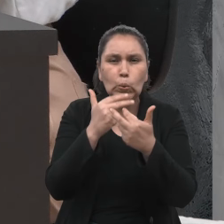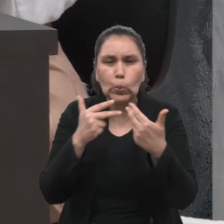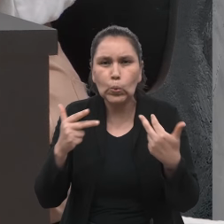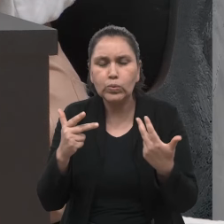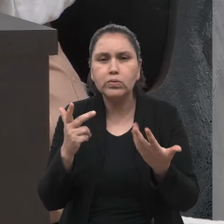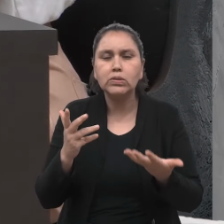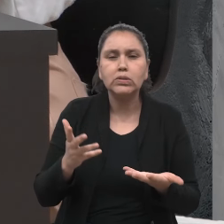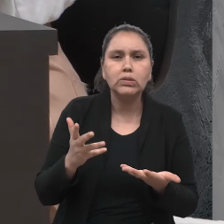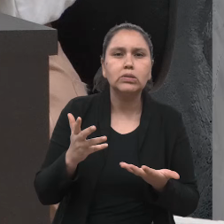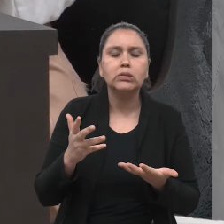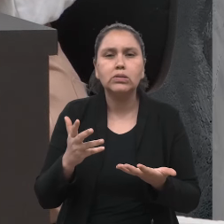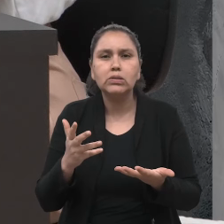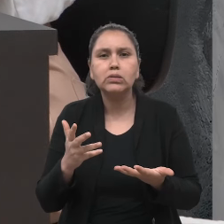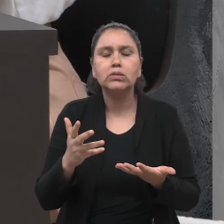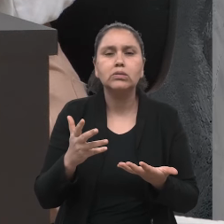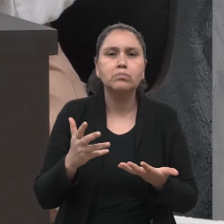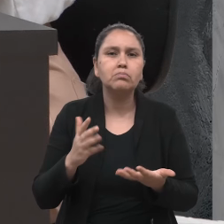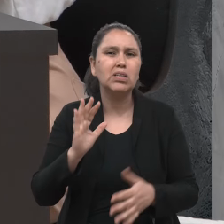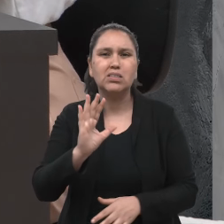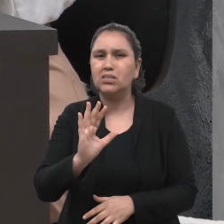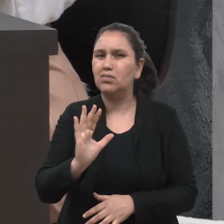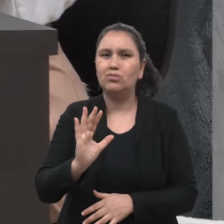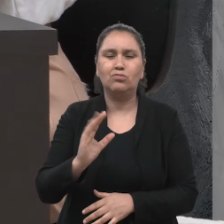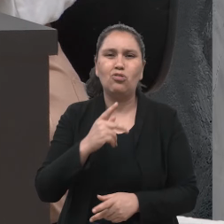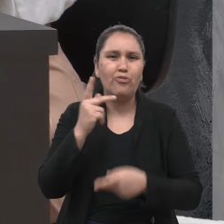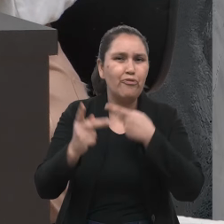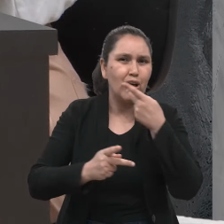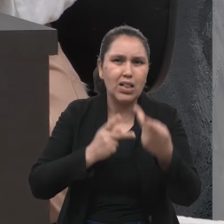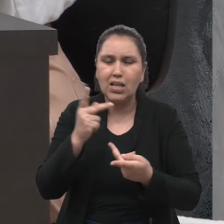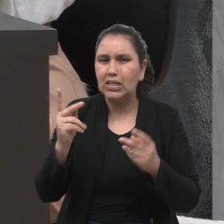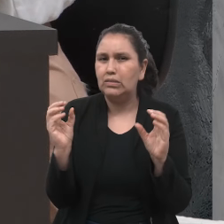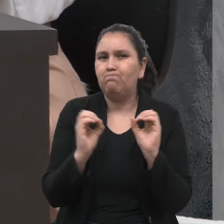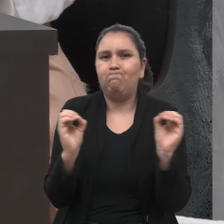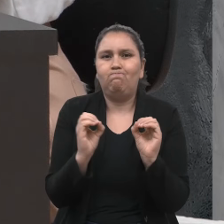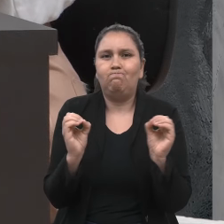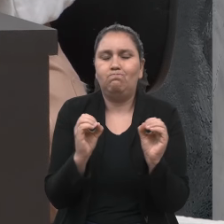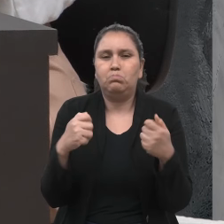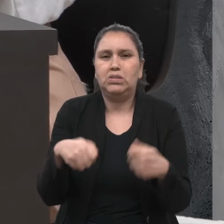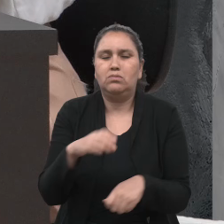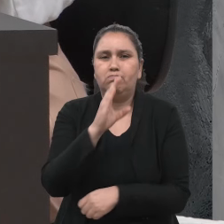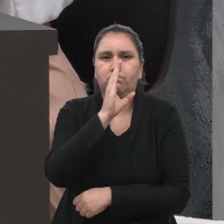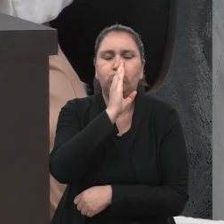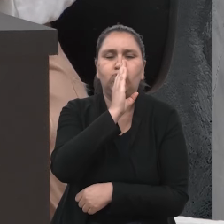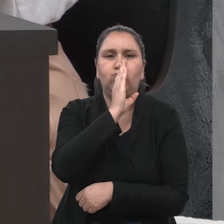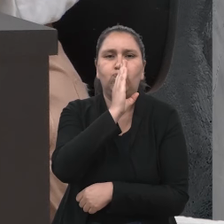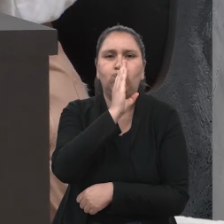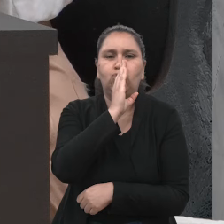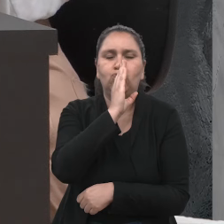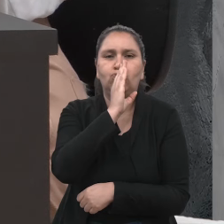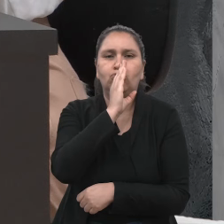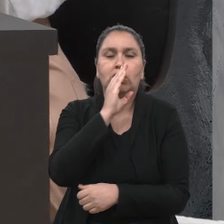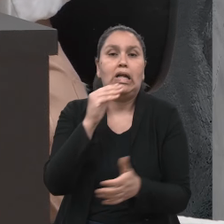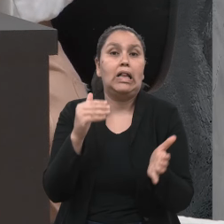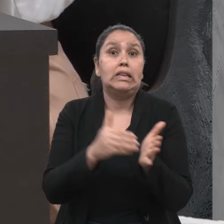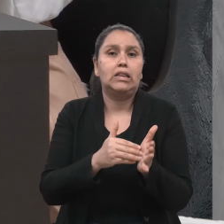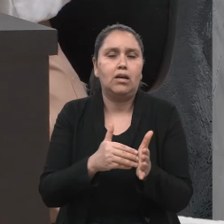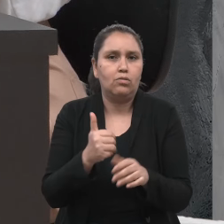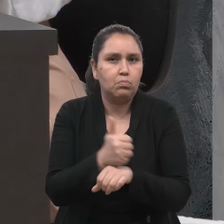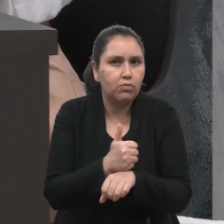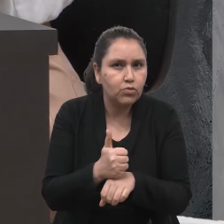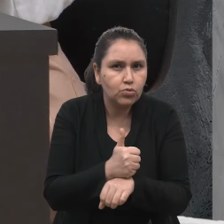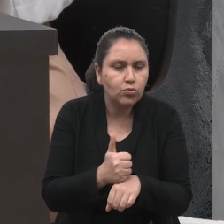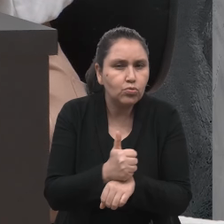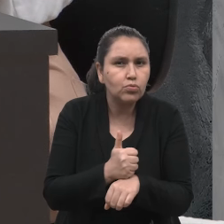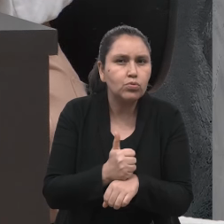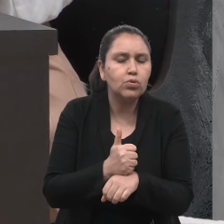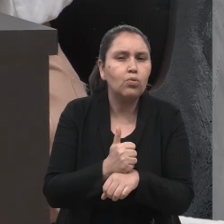está acontecendo isso comigo. Mas eu não posso falar, eu não posso me manifestar, eu tenho que ficar em silêncio. Até